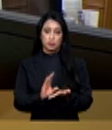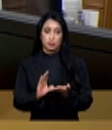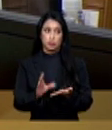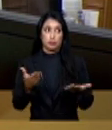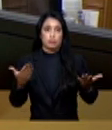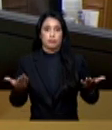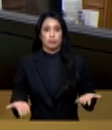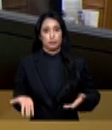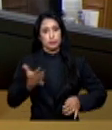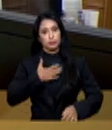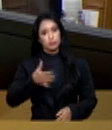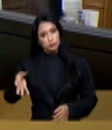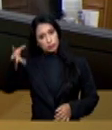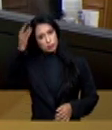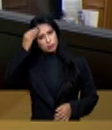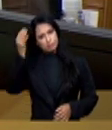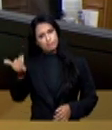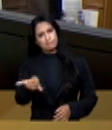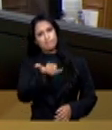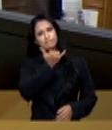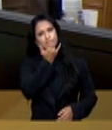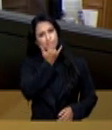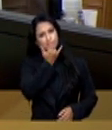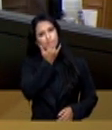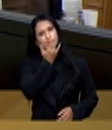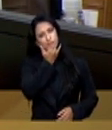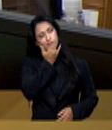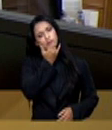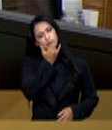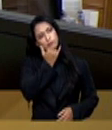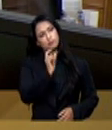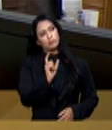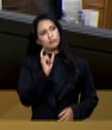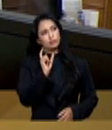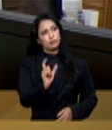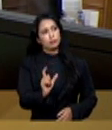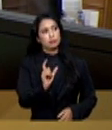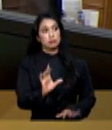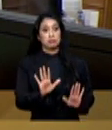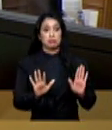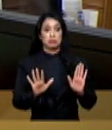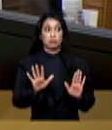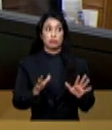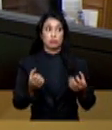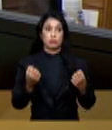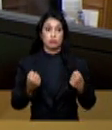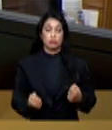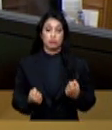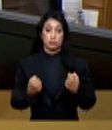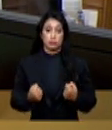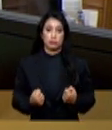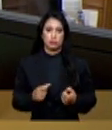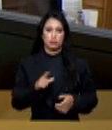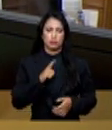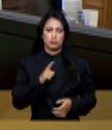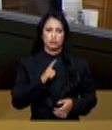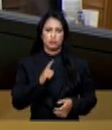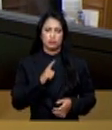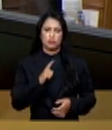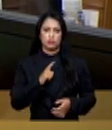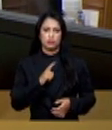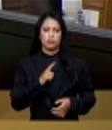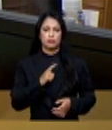modo de ver e Peço escusas pela pelo vocábulo que tá mais forte é uma chantagem